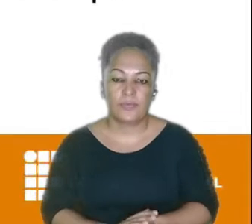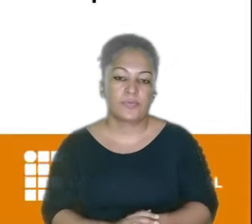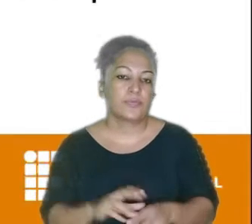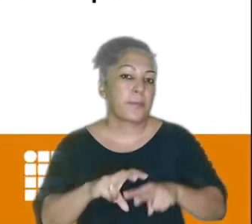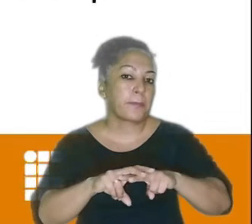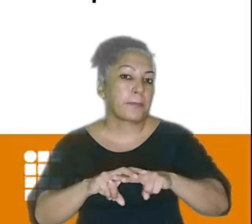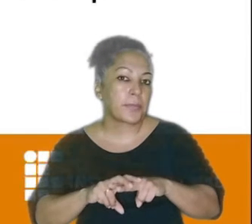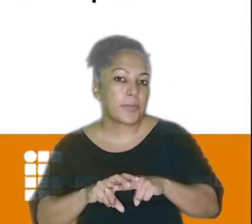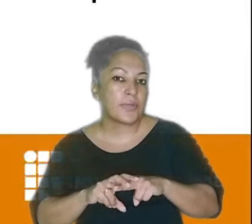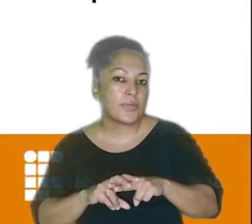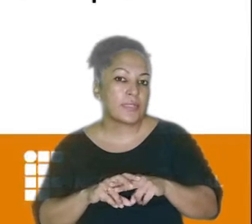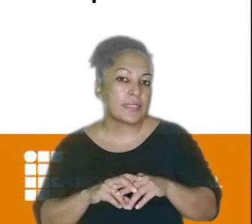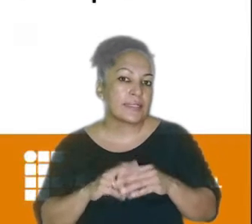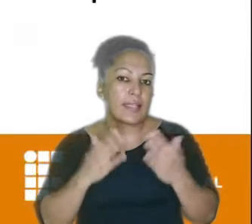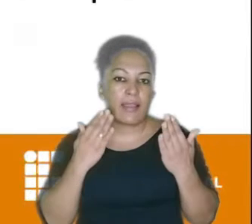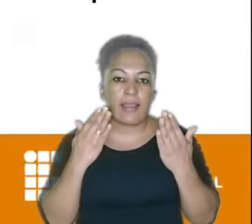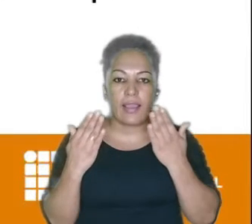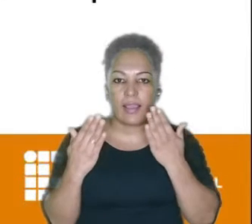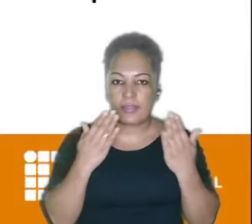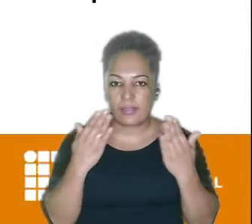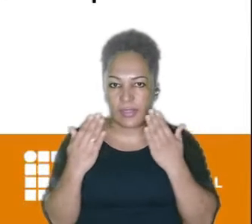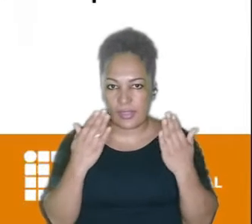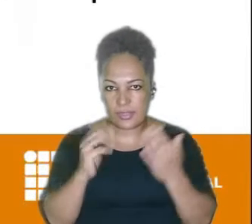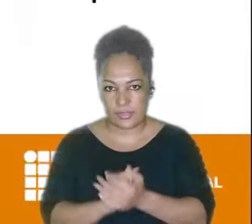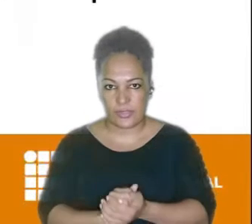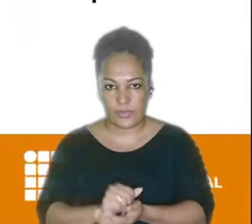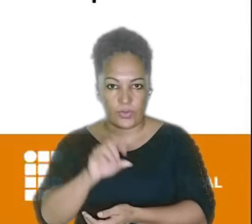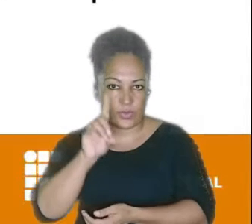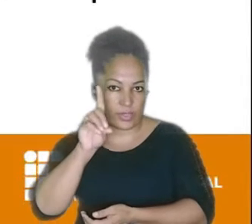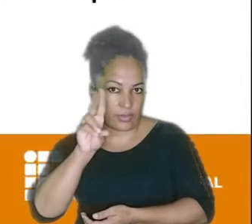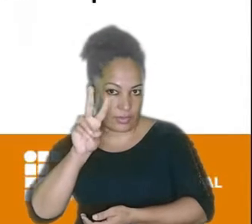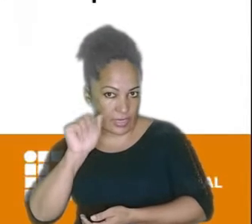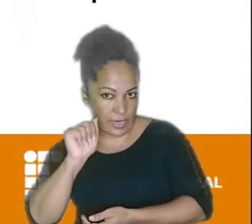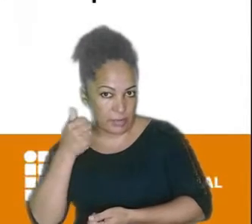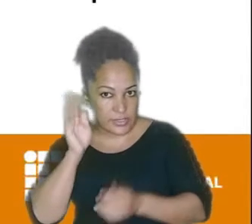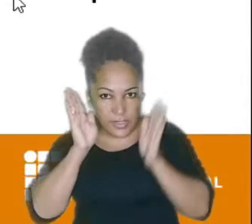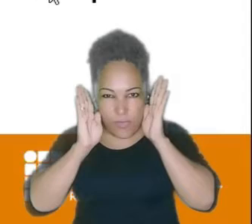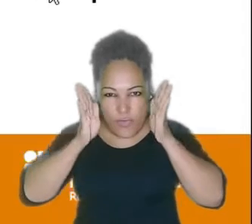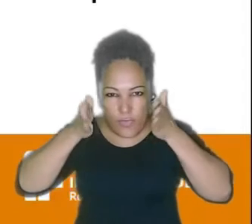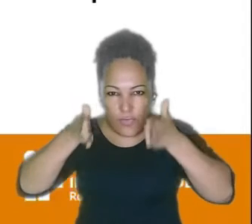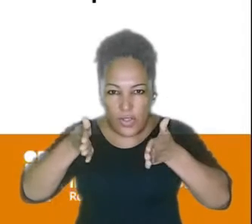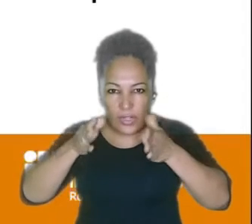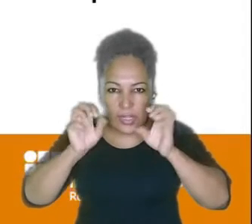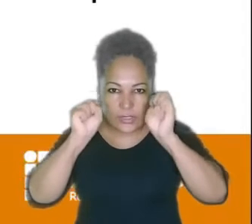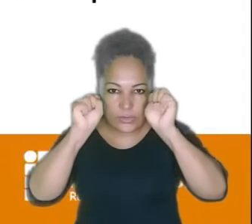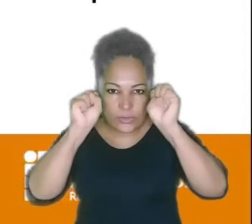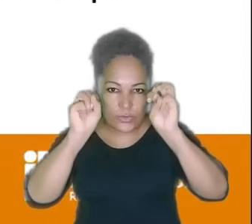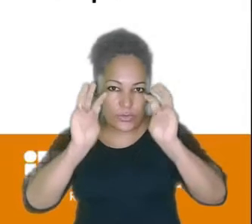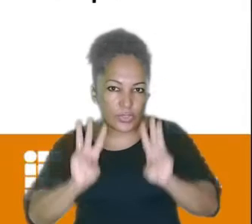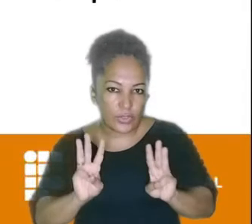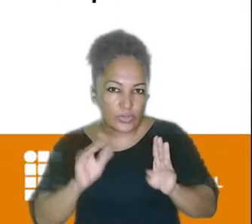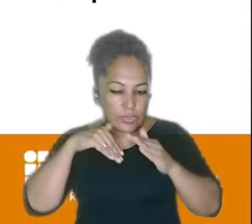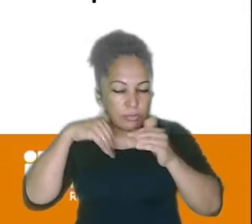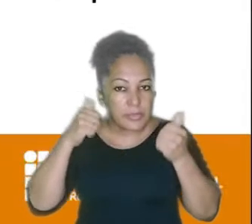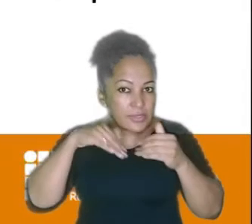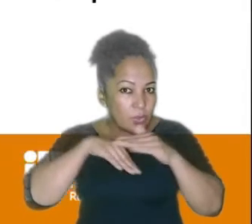bem. Por isso, na análise, o DBA deve focar nos requisitos de software que precisam